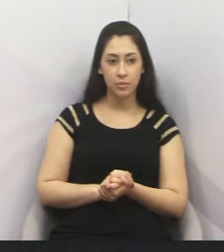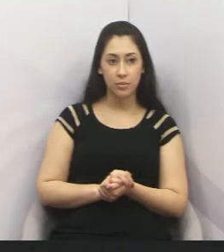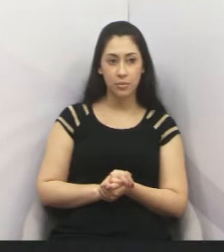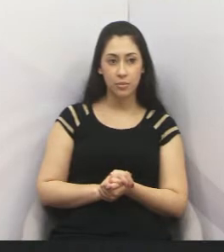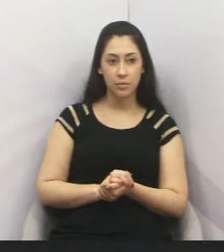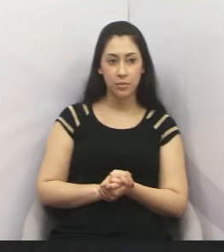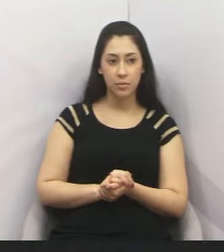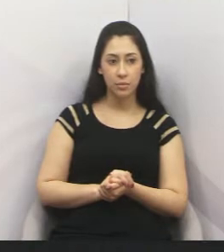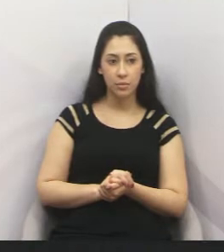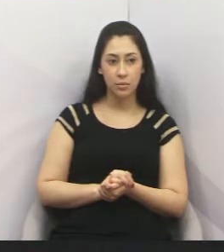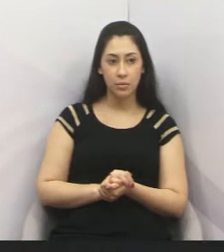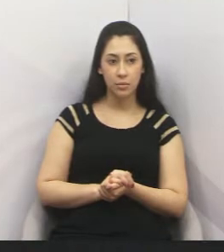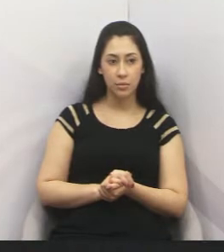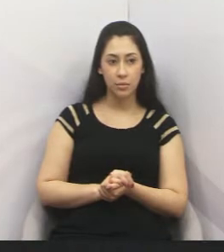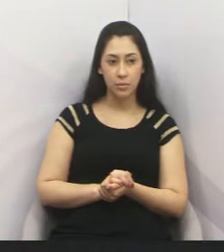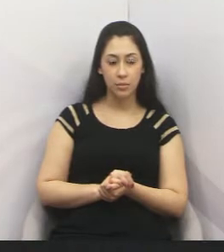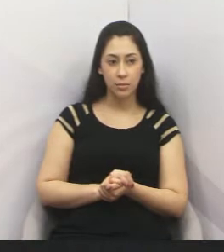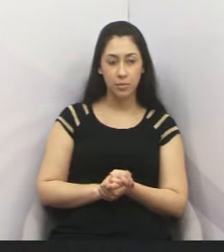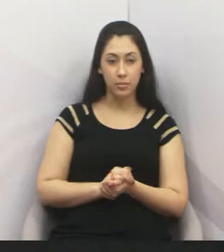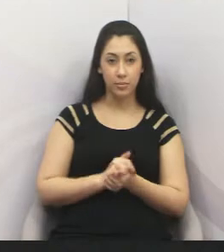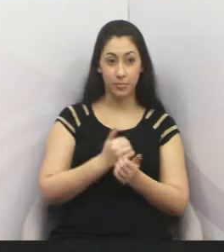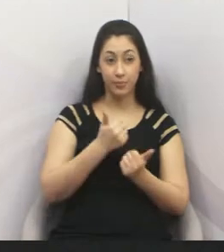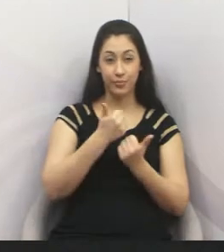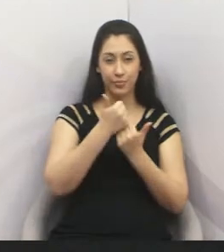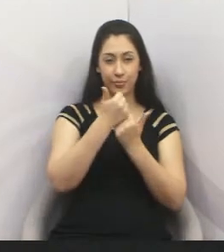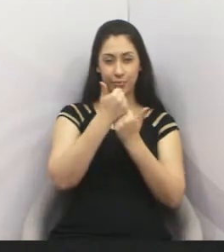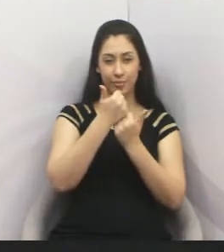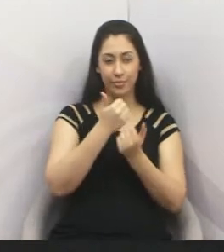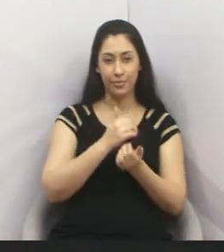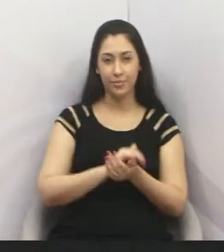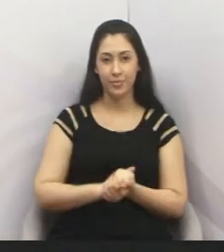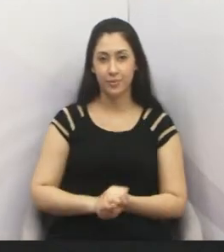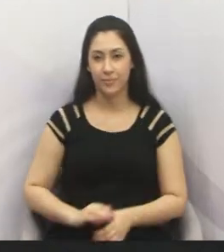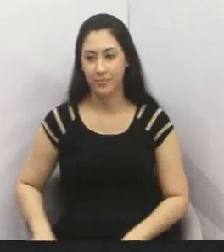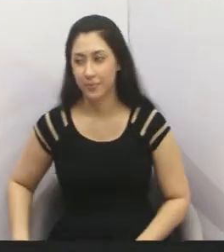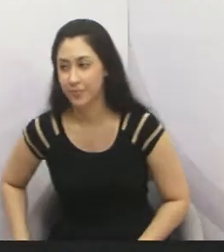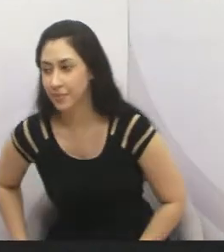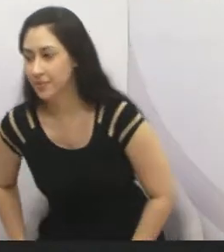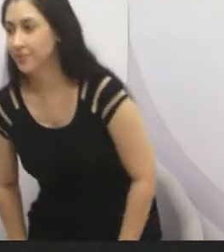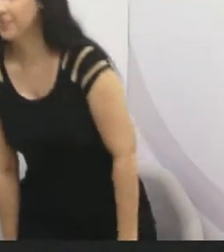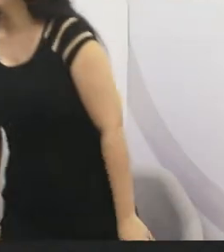Nossa, não sei, não pode estar isso.